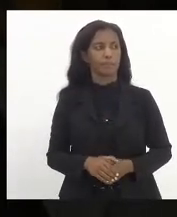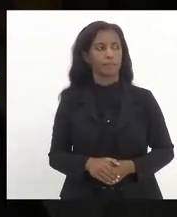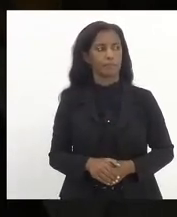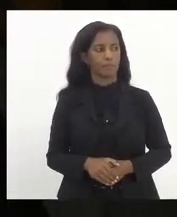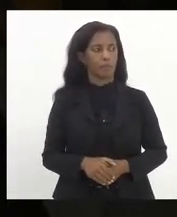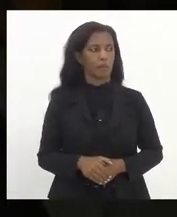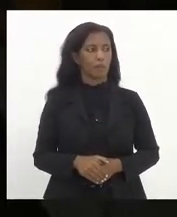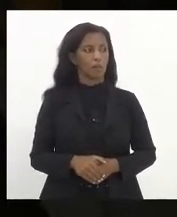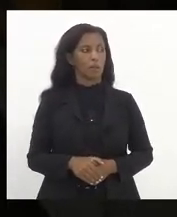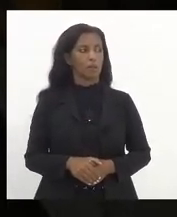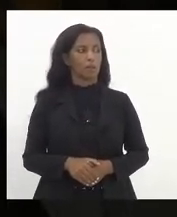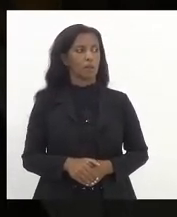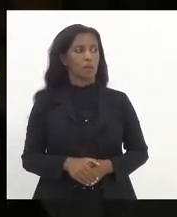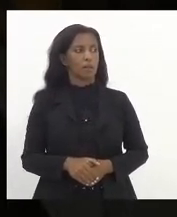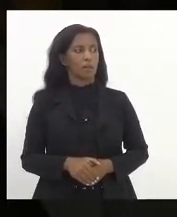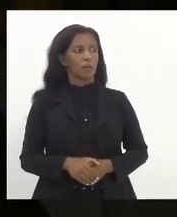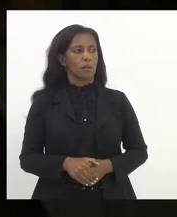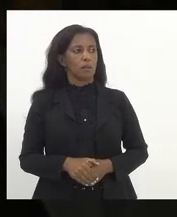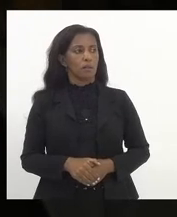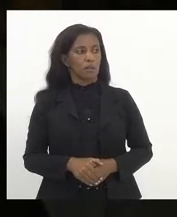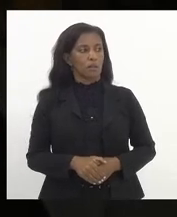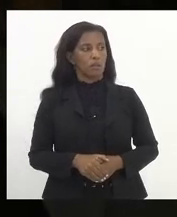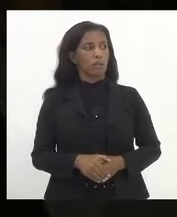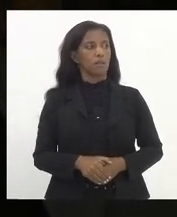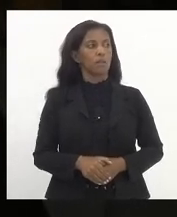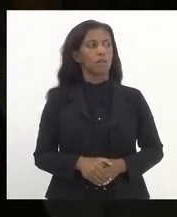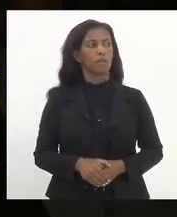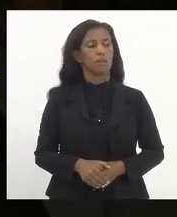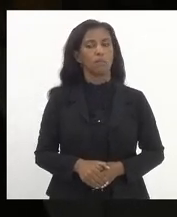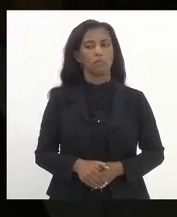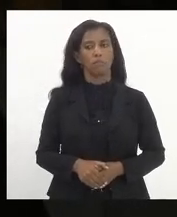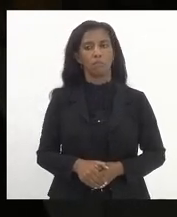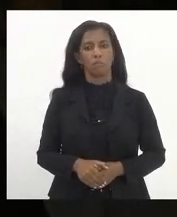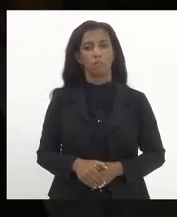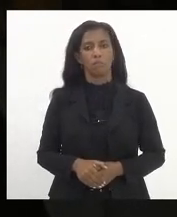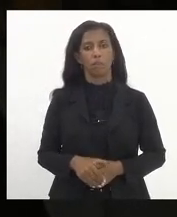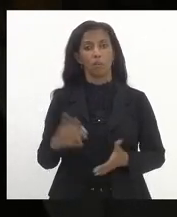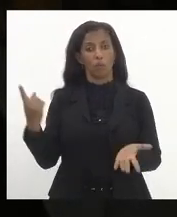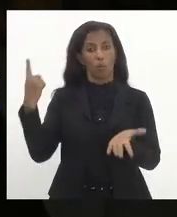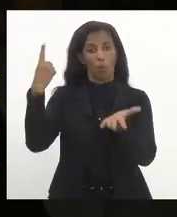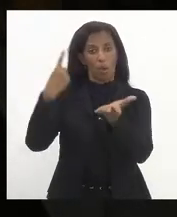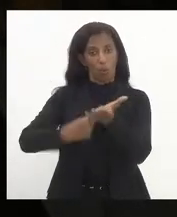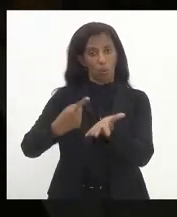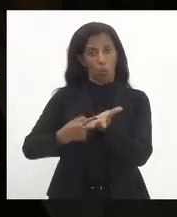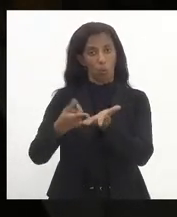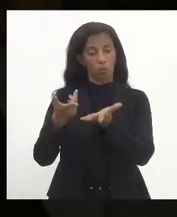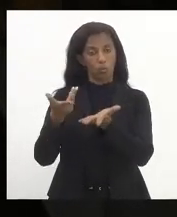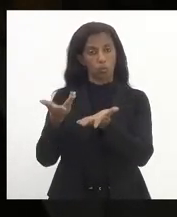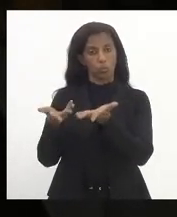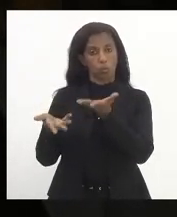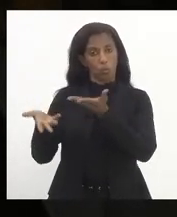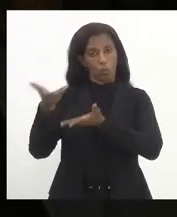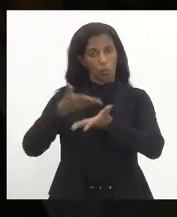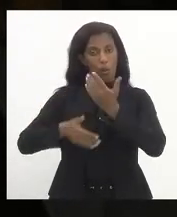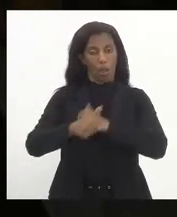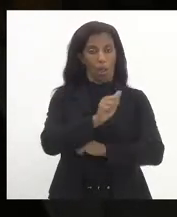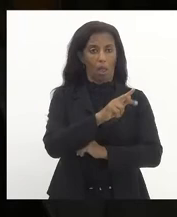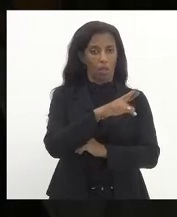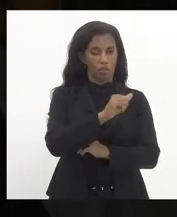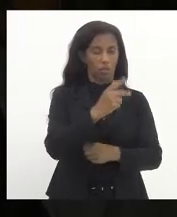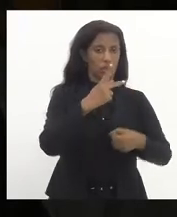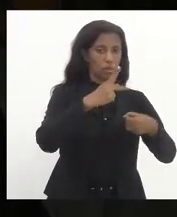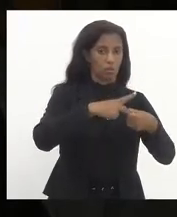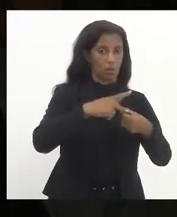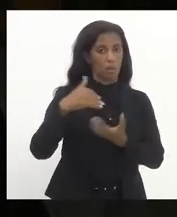foi justamente aquele famigerado acordo de cooperação entre a Agência Nacional do Petróleo